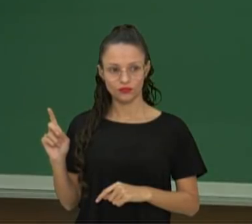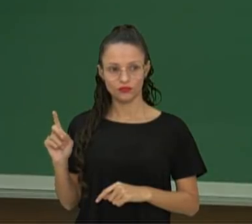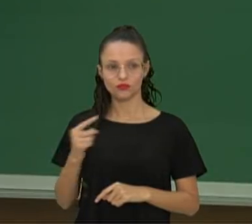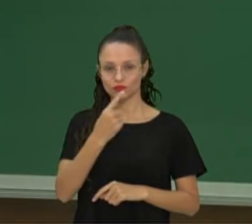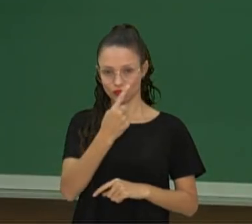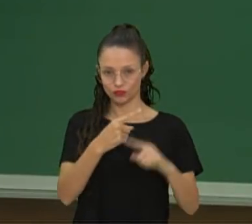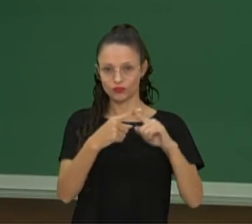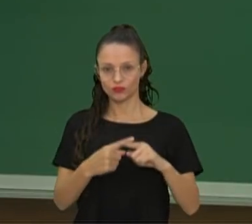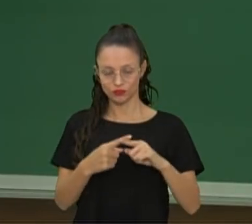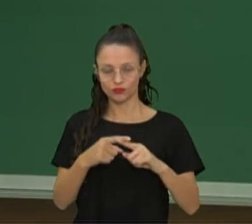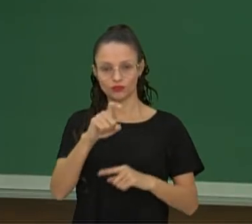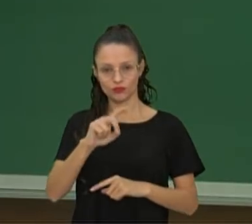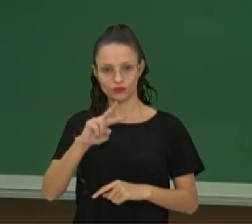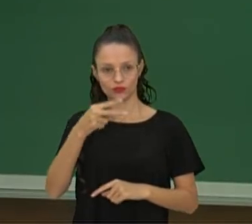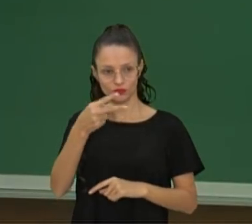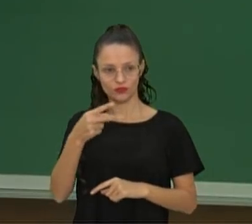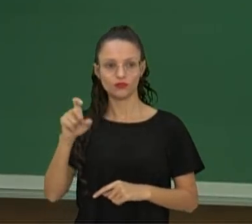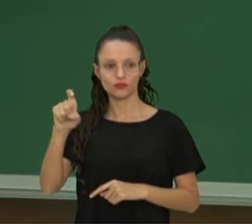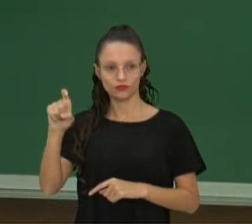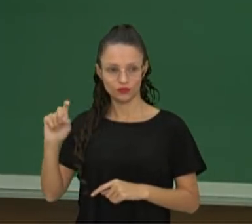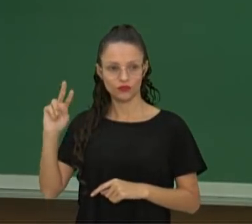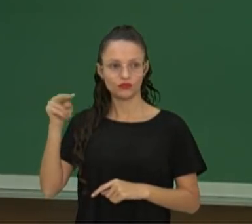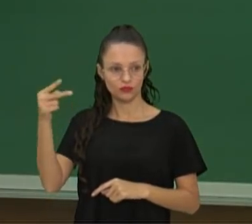1 vezes x ao quadrado, x ao quadrado.